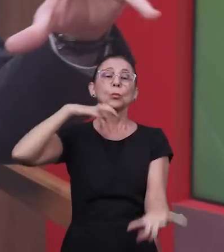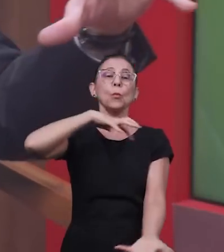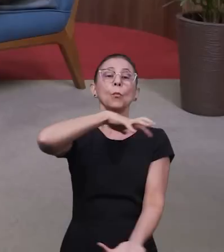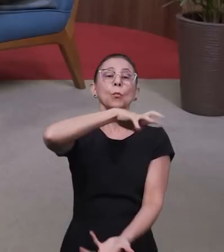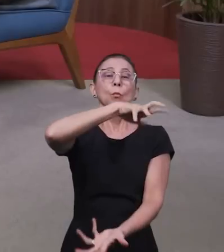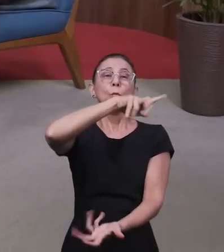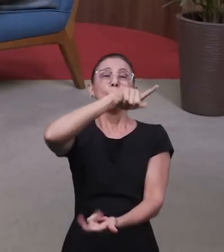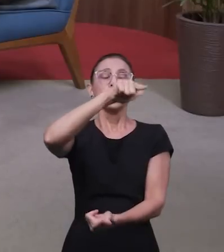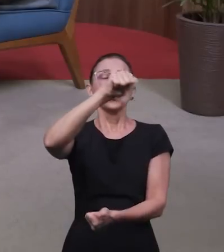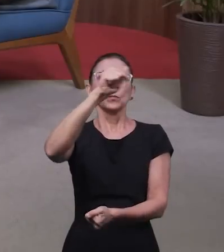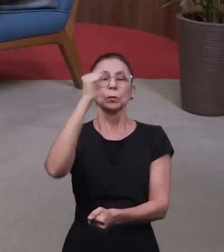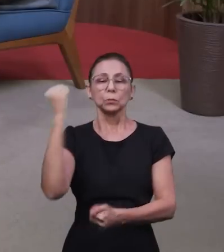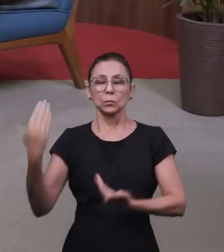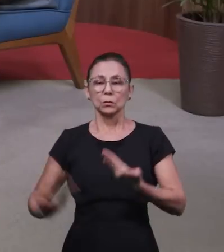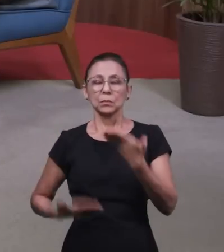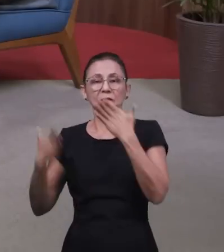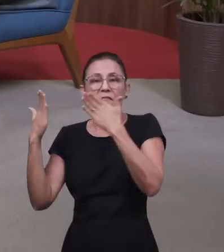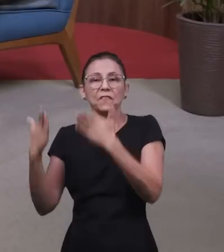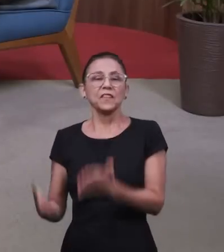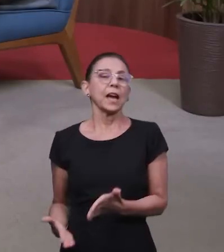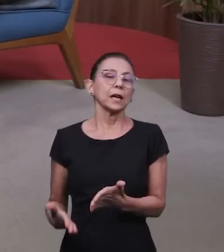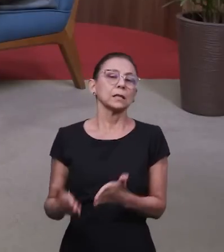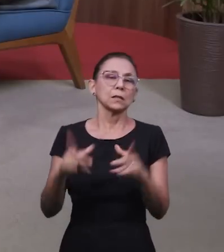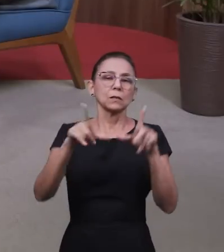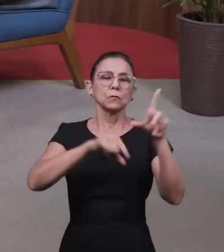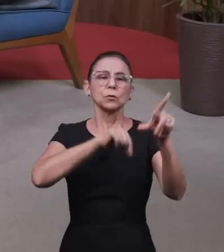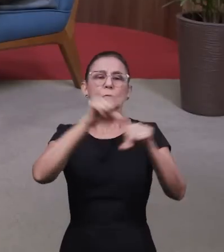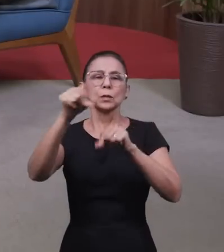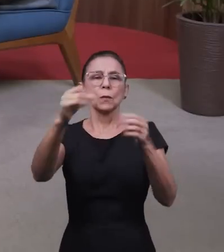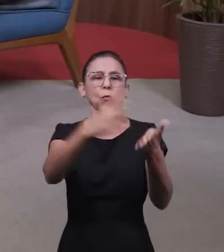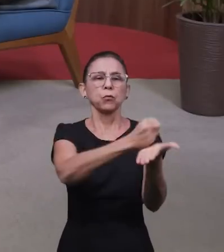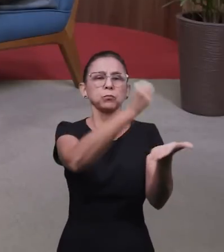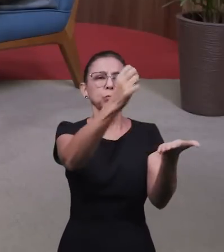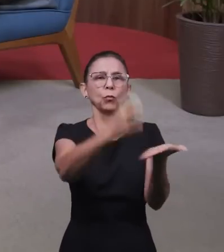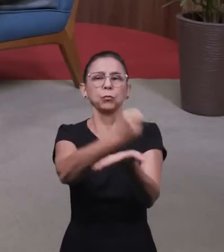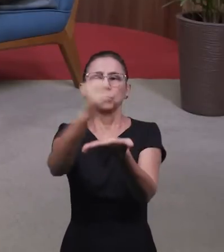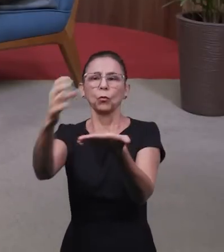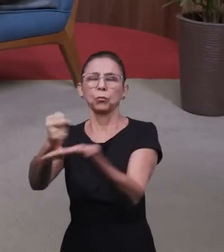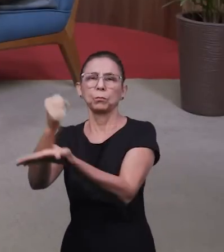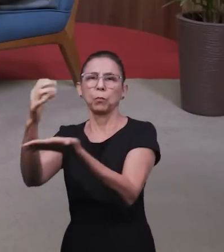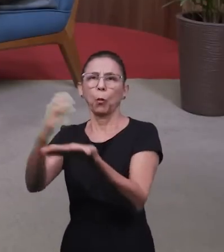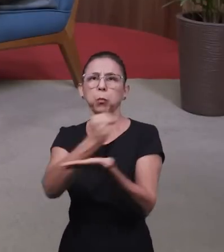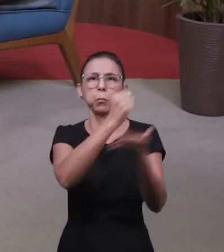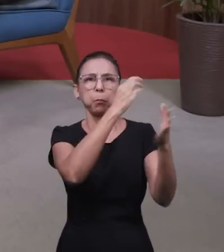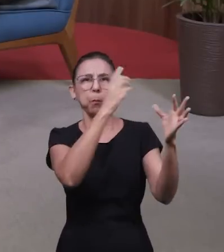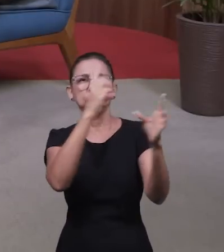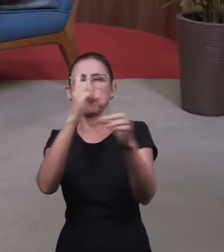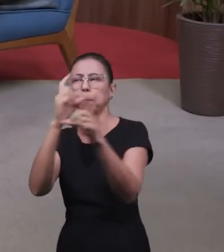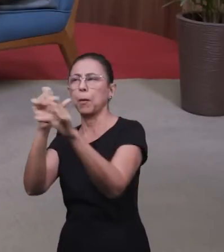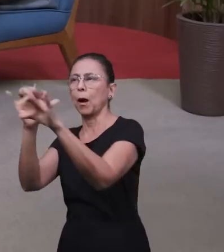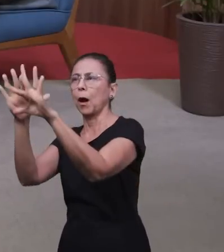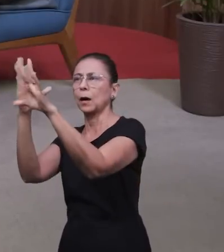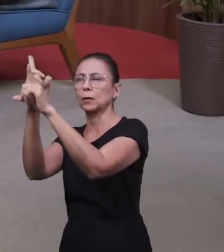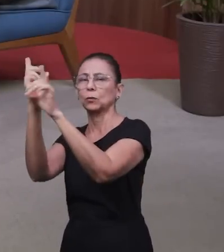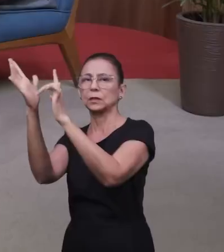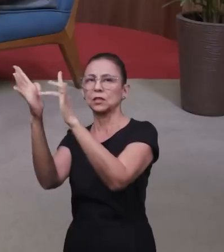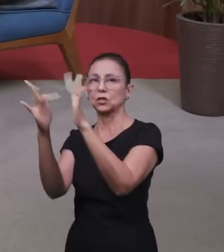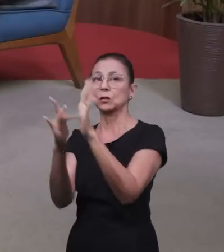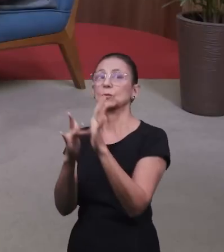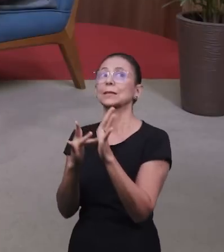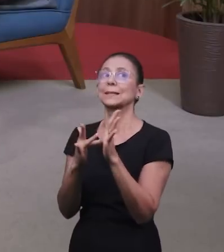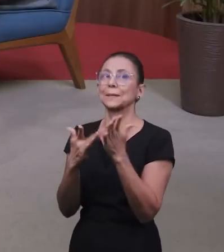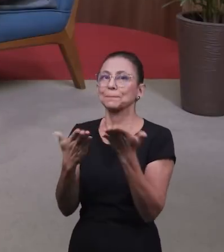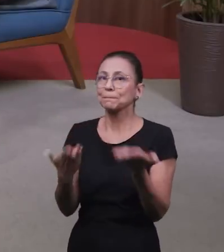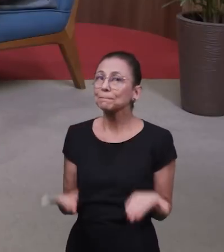todos fiéis, os né? 4 cantos da terra, os fiéis que subirão para o grande encontro com o